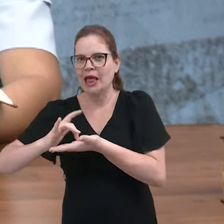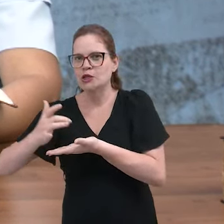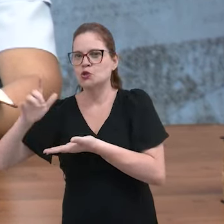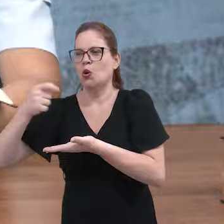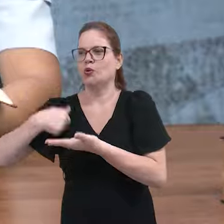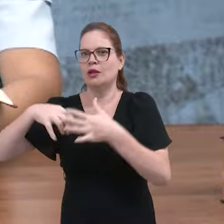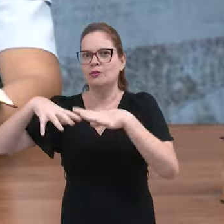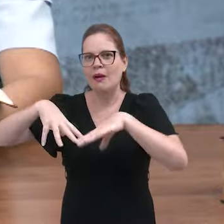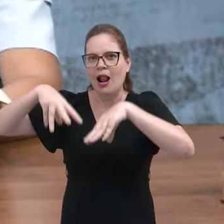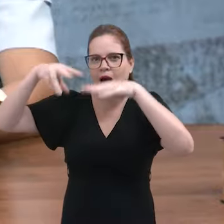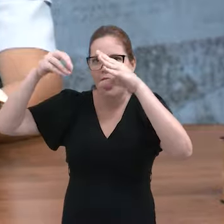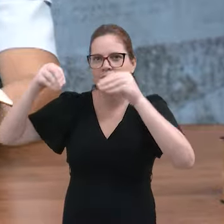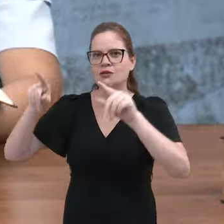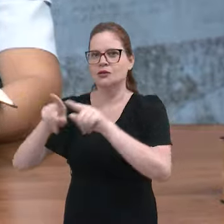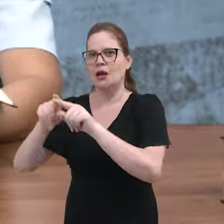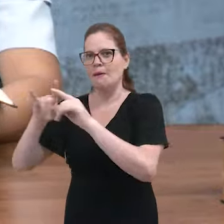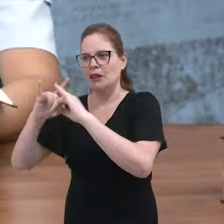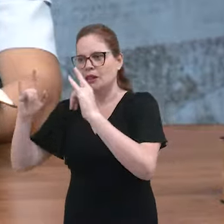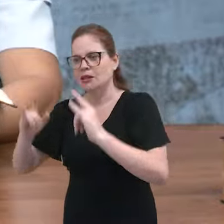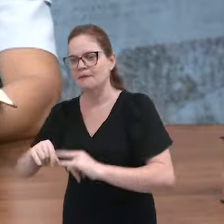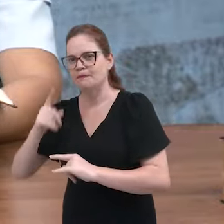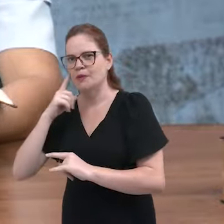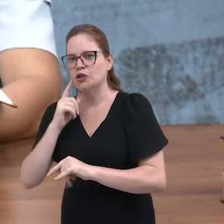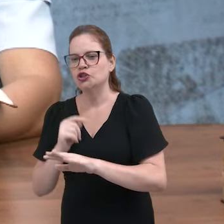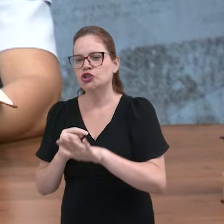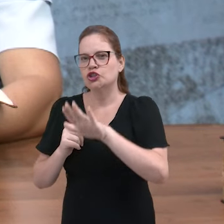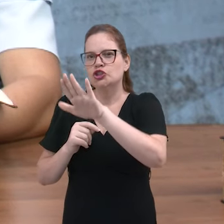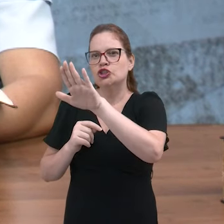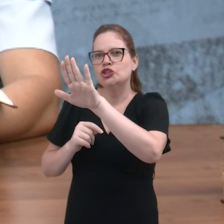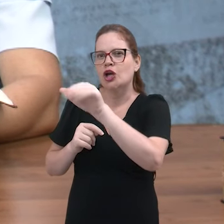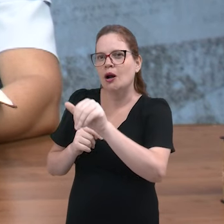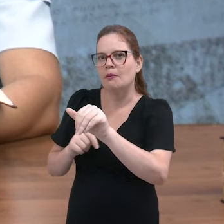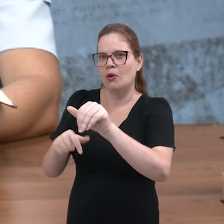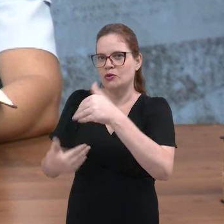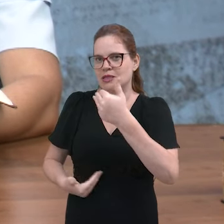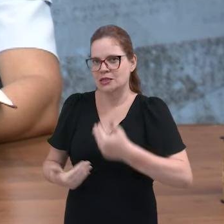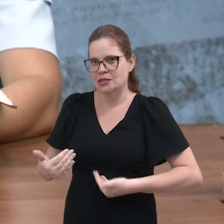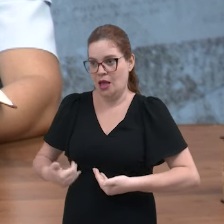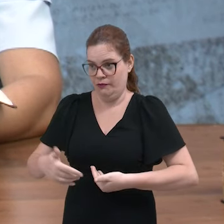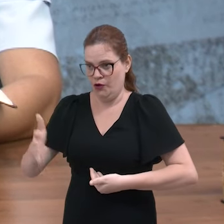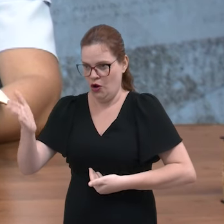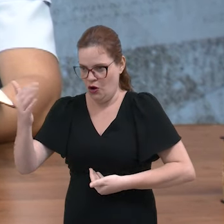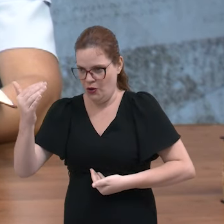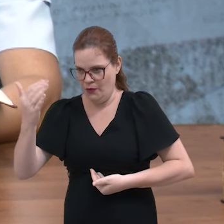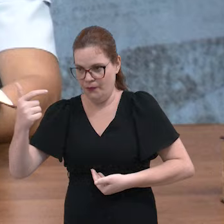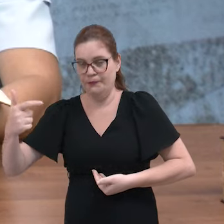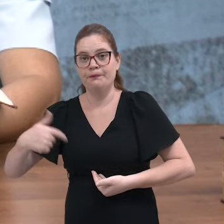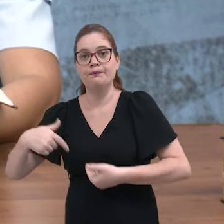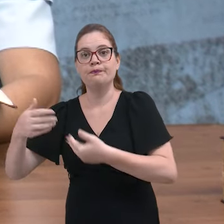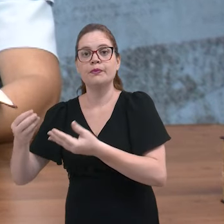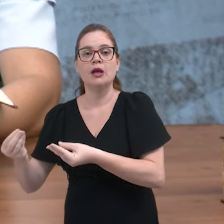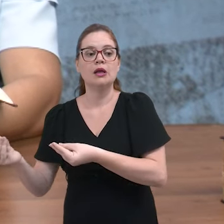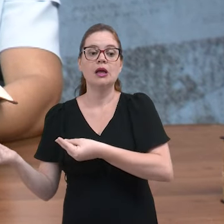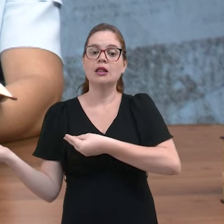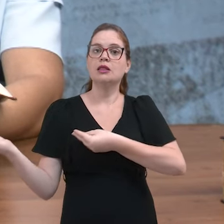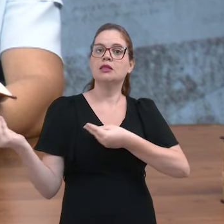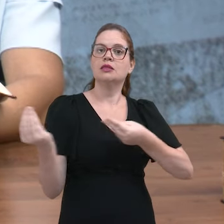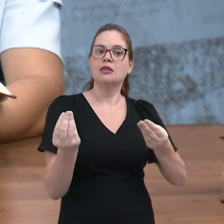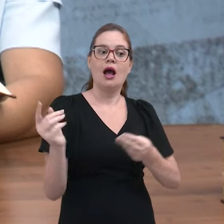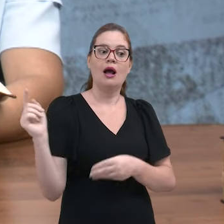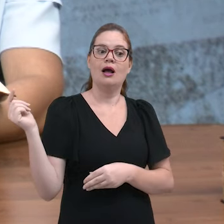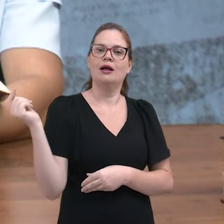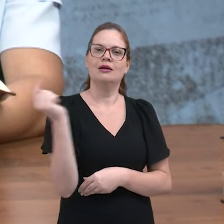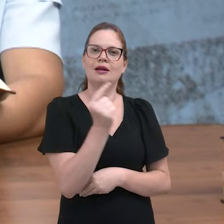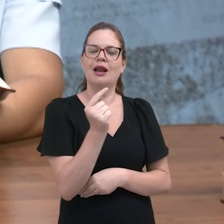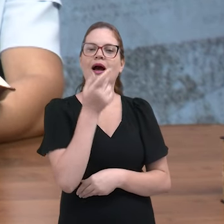rei, e os entregou nas mãos de seus servos. E o rei Asa os